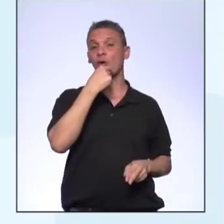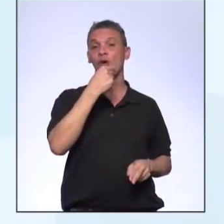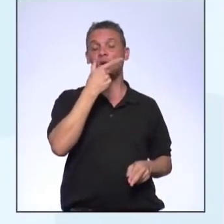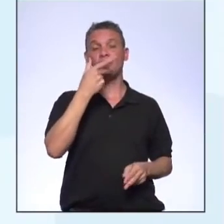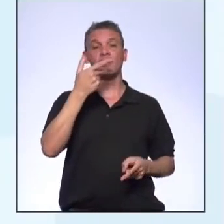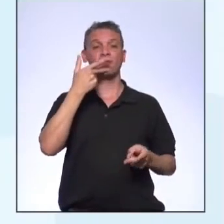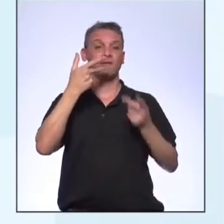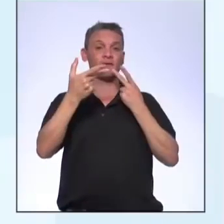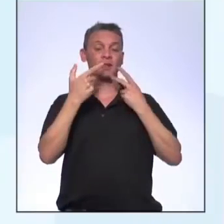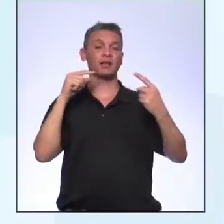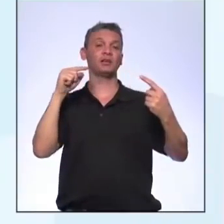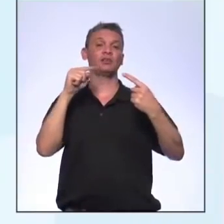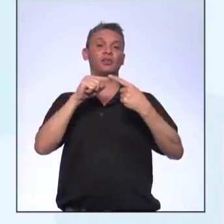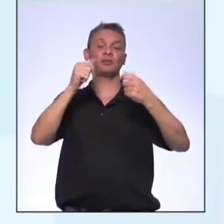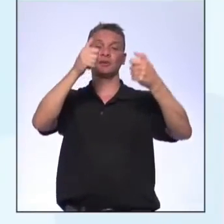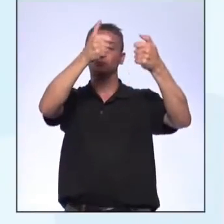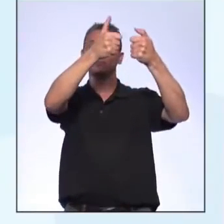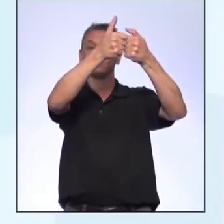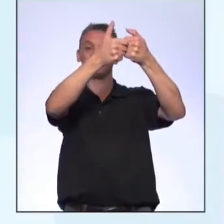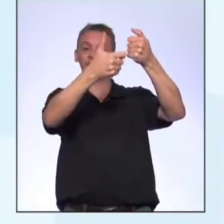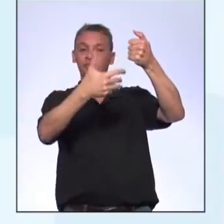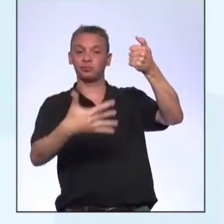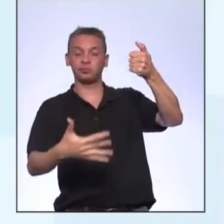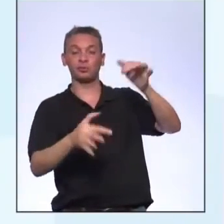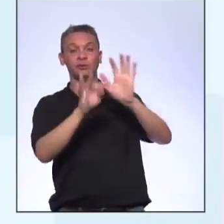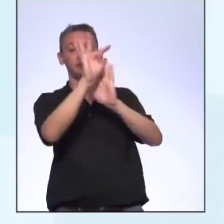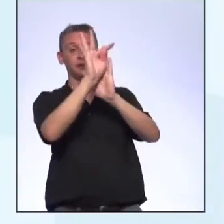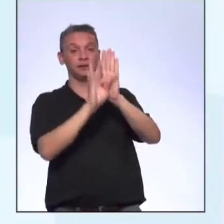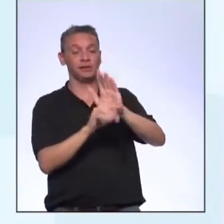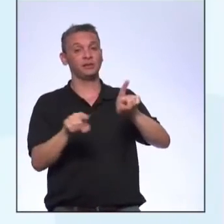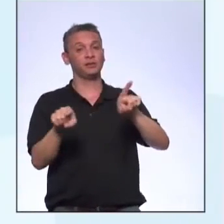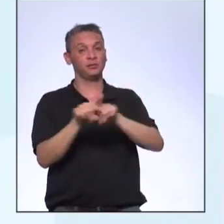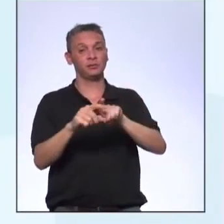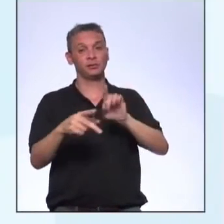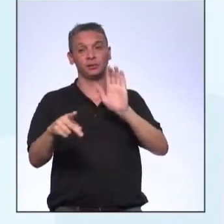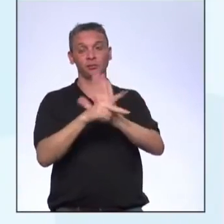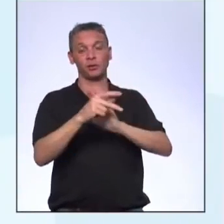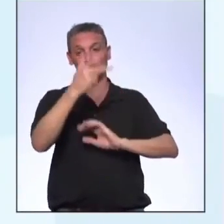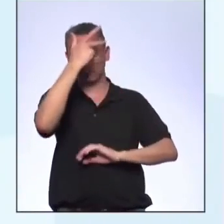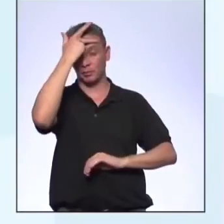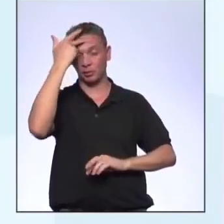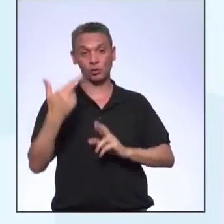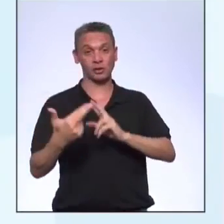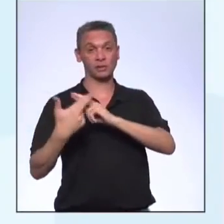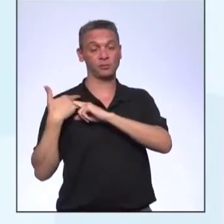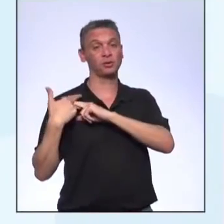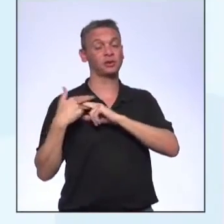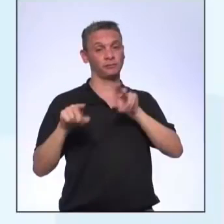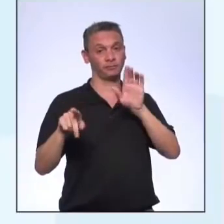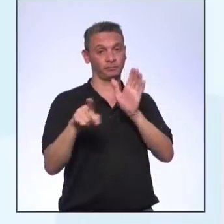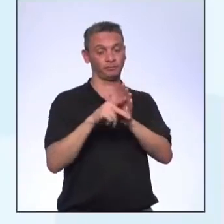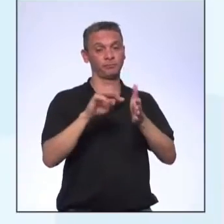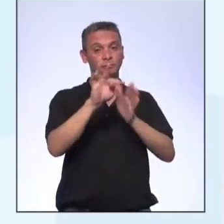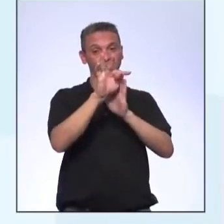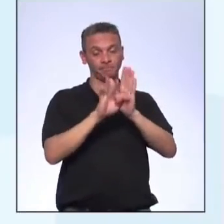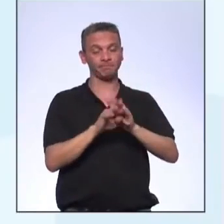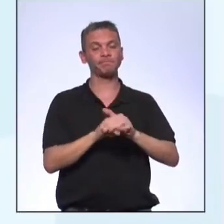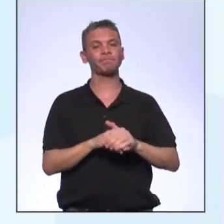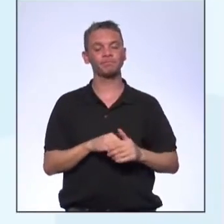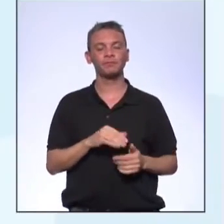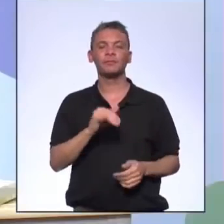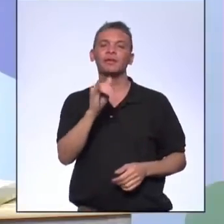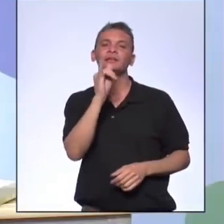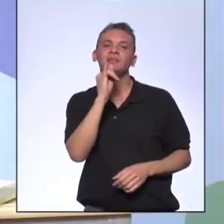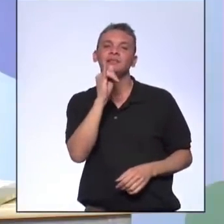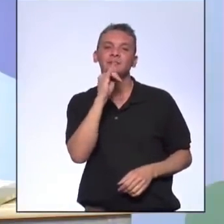está falando, né? Como é a primeira transcrição pessoa. Textual da fala da autoridade. Exatamente, né? Como ele disse. Então, eu dou um